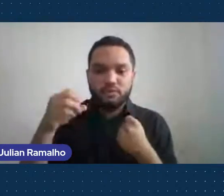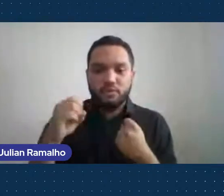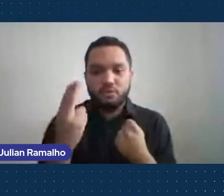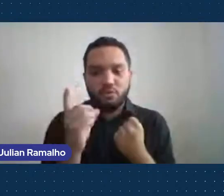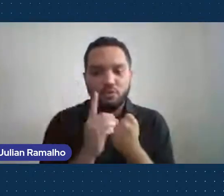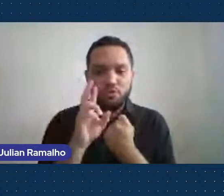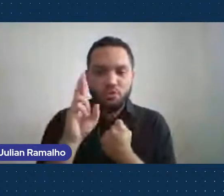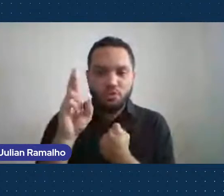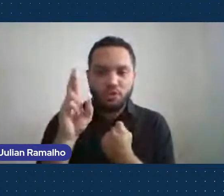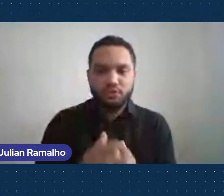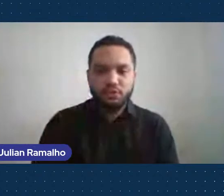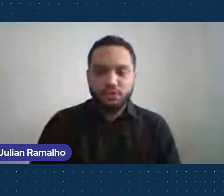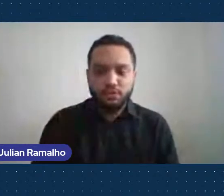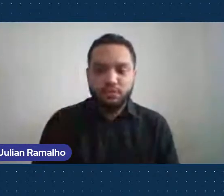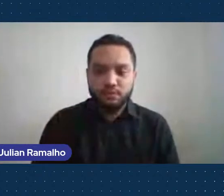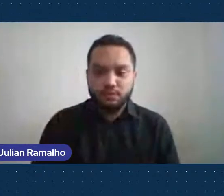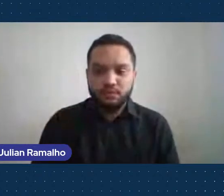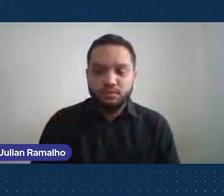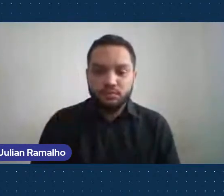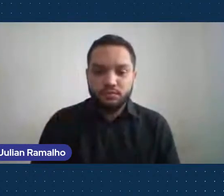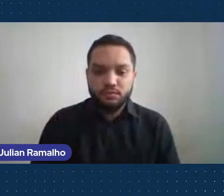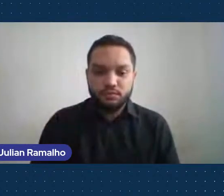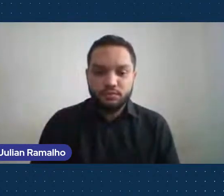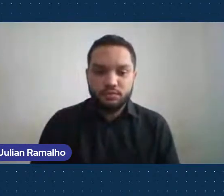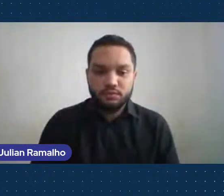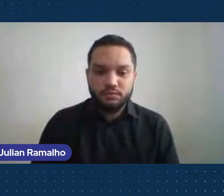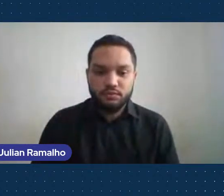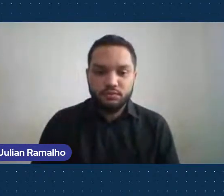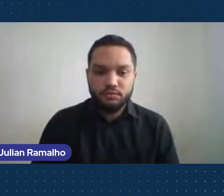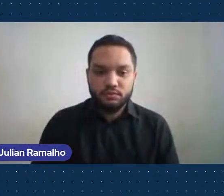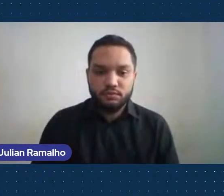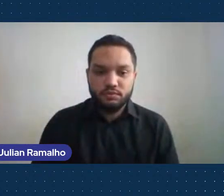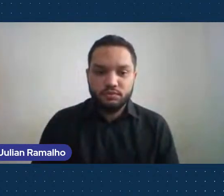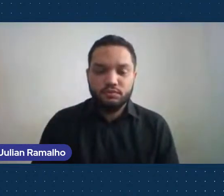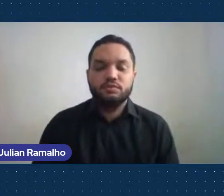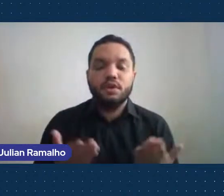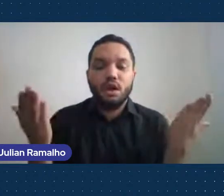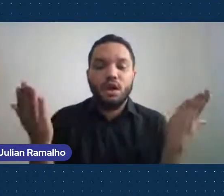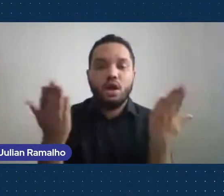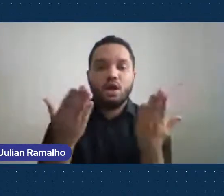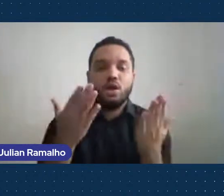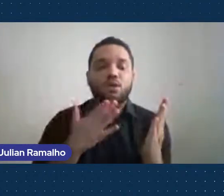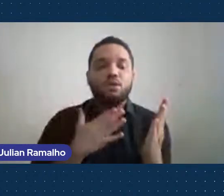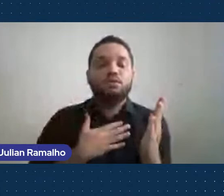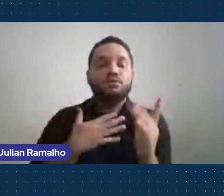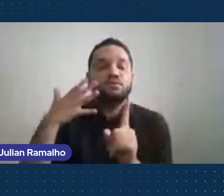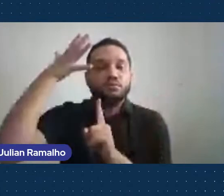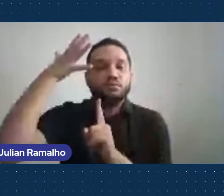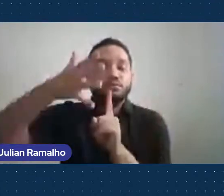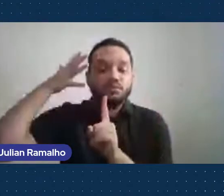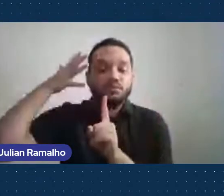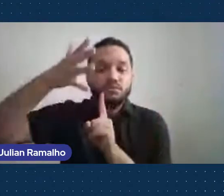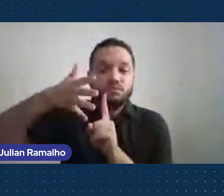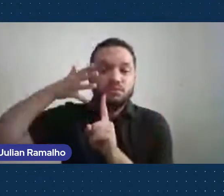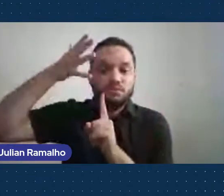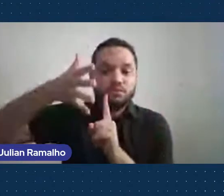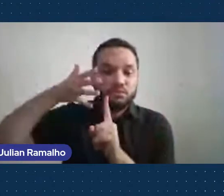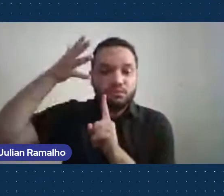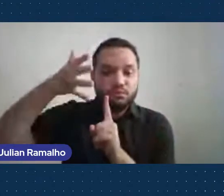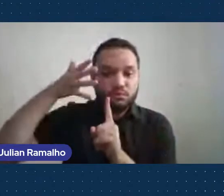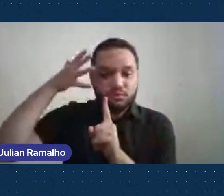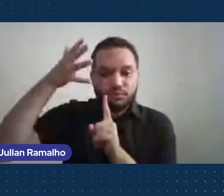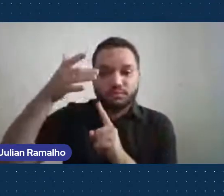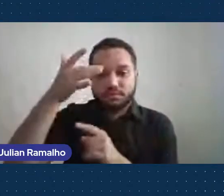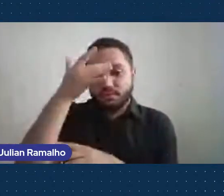doutorado. E aí, eu vou conduzir a minha fala, né, a partir do que os organizadores desse evento